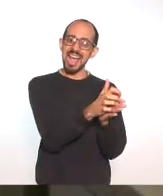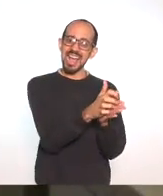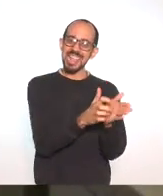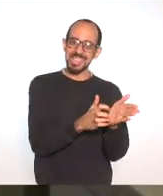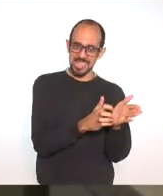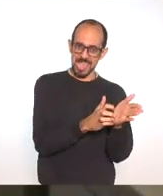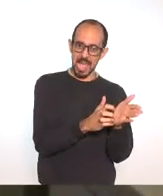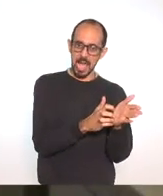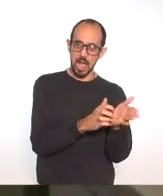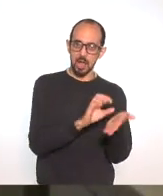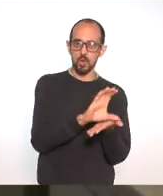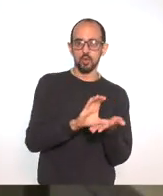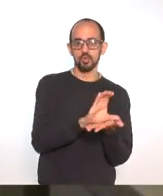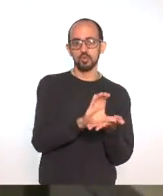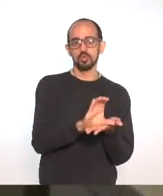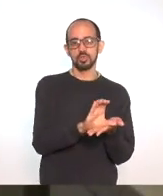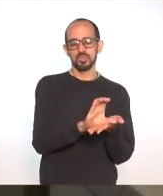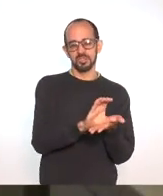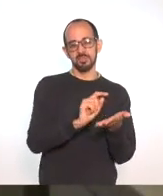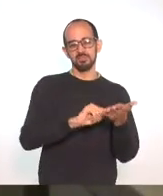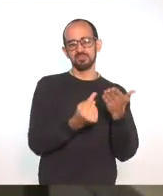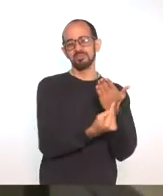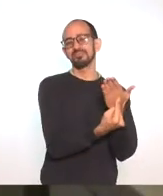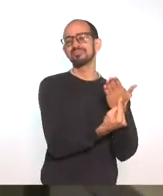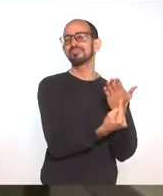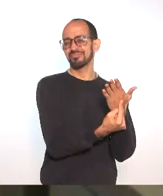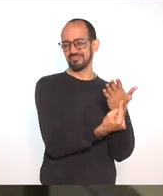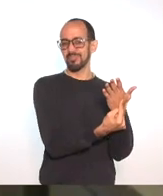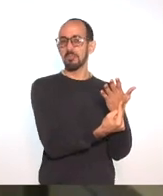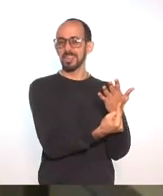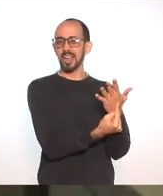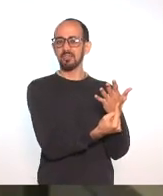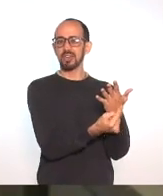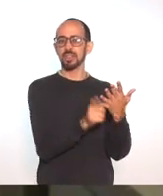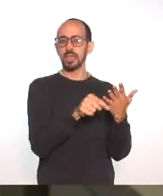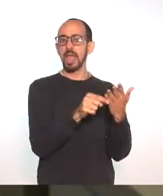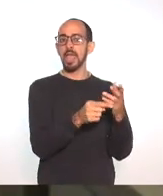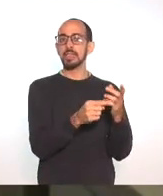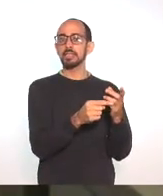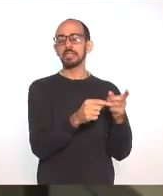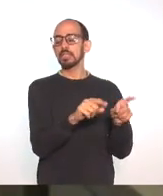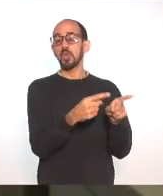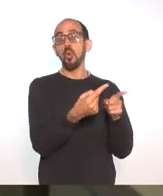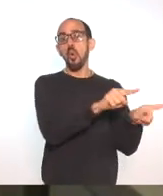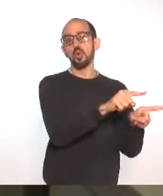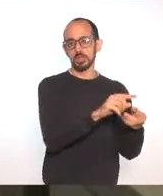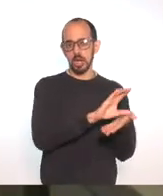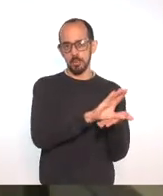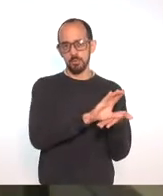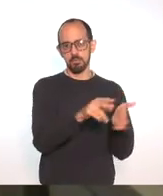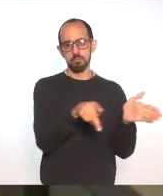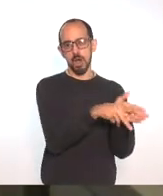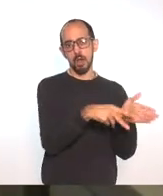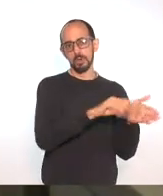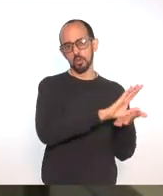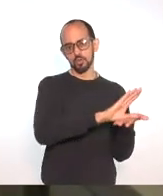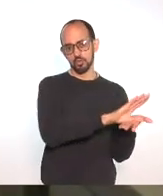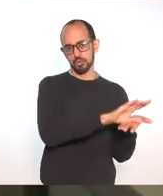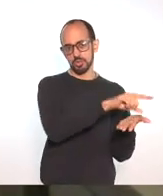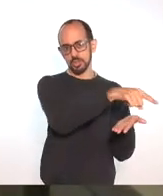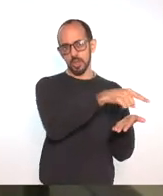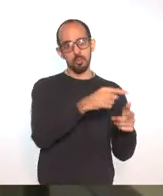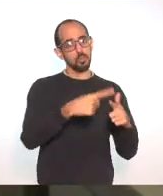que a questão da saúde pública tá em primeiro lugar agora mesmo quando nós aprovamos